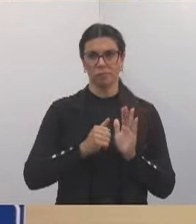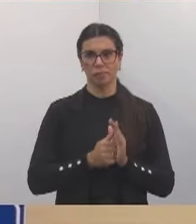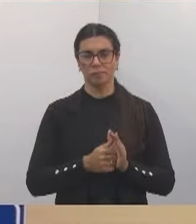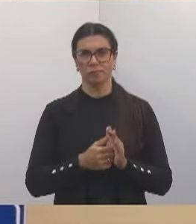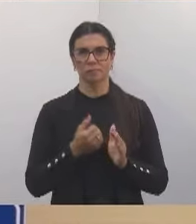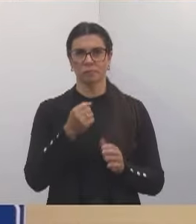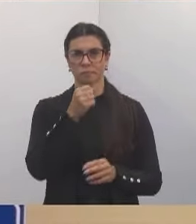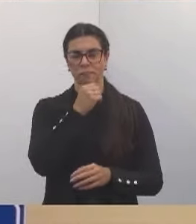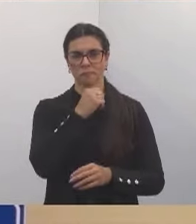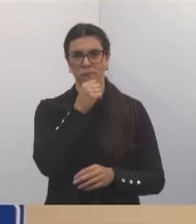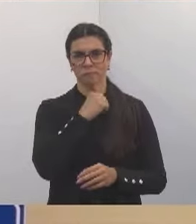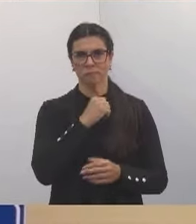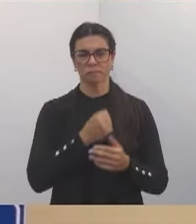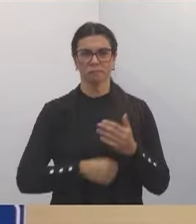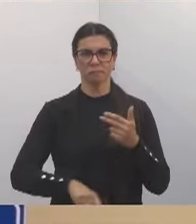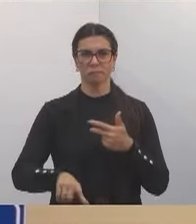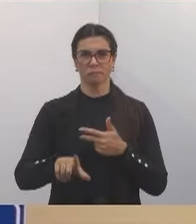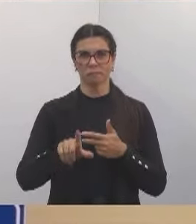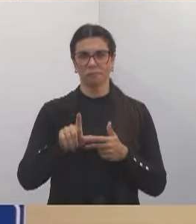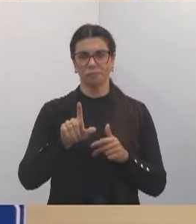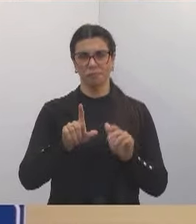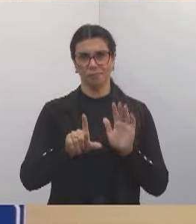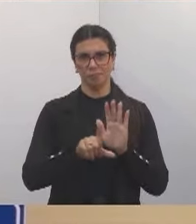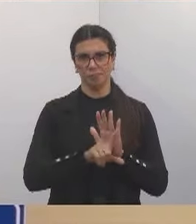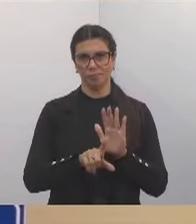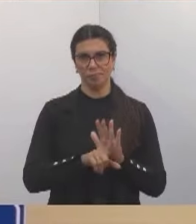legislatura, e começamos a travar uma